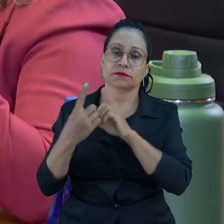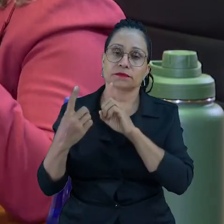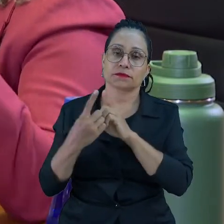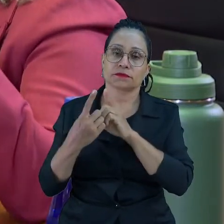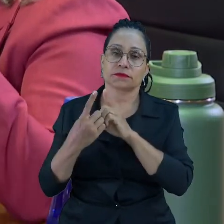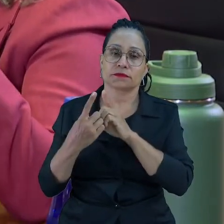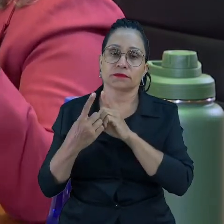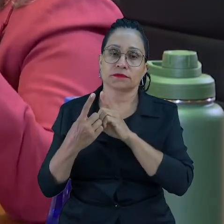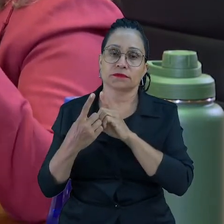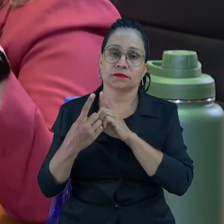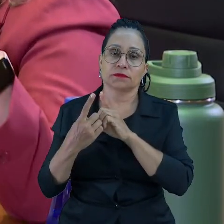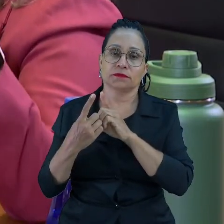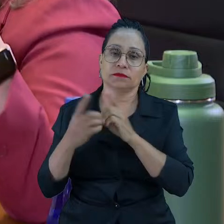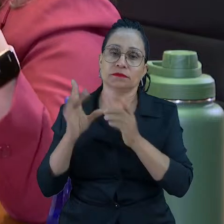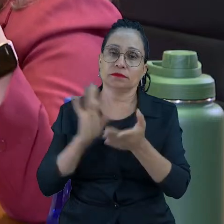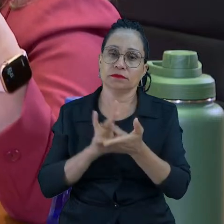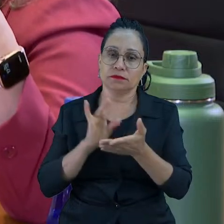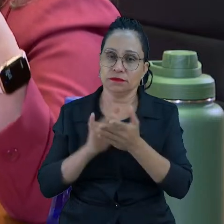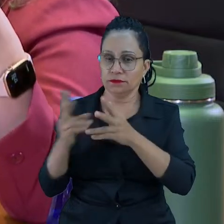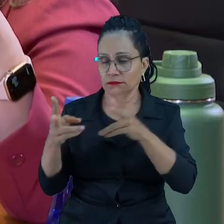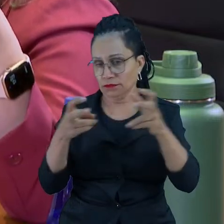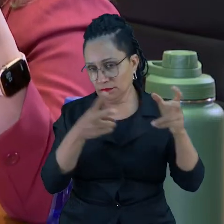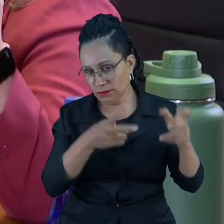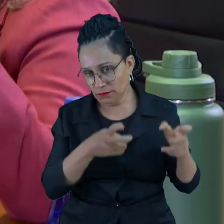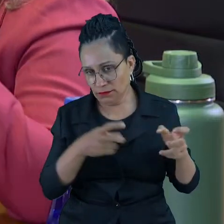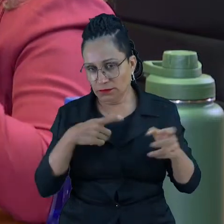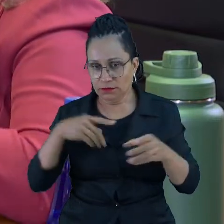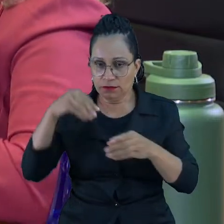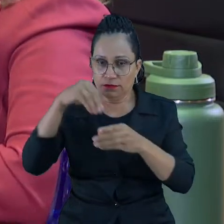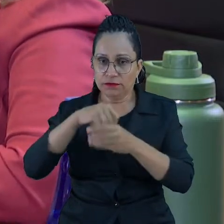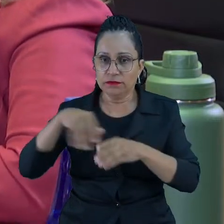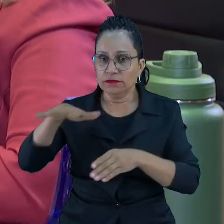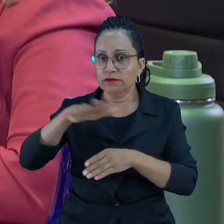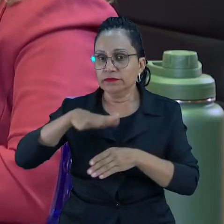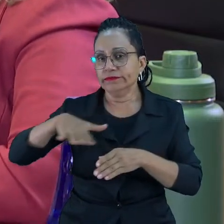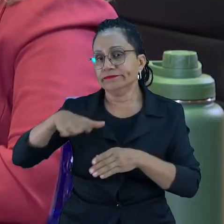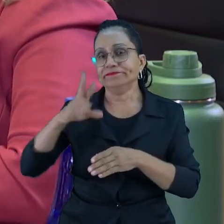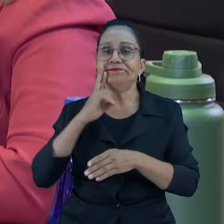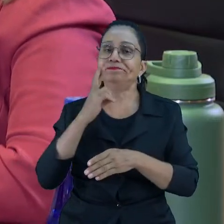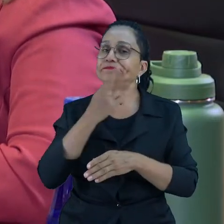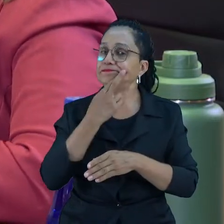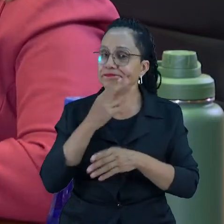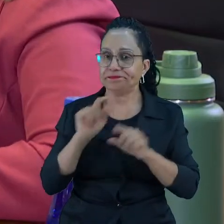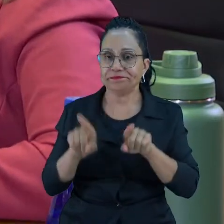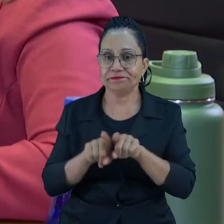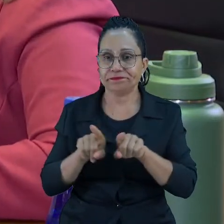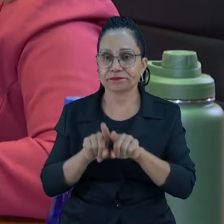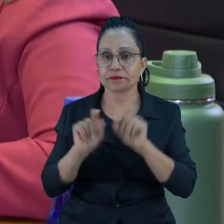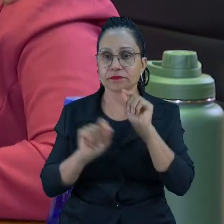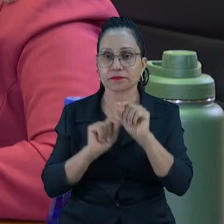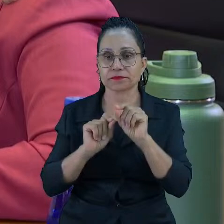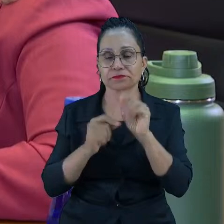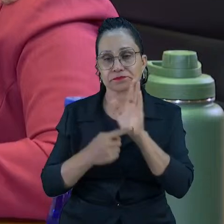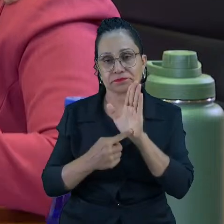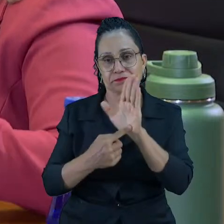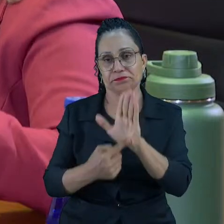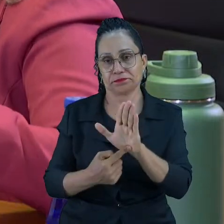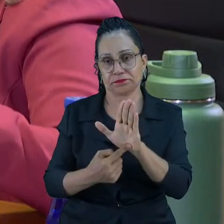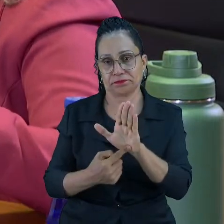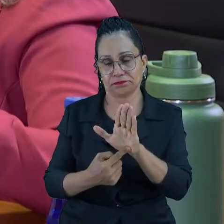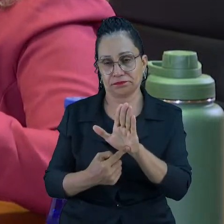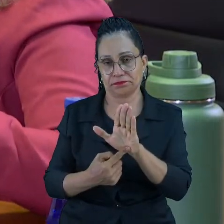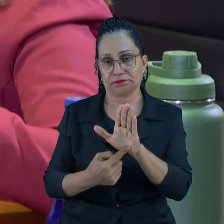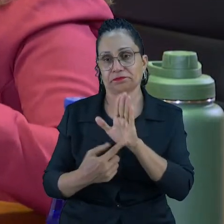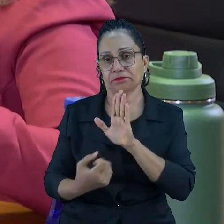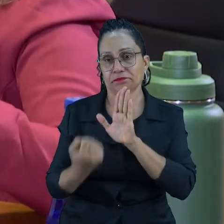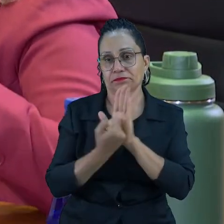fato percebendo tudo o que está acontecendo dentro do salão do Brasido. E aí nós apresentamos para eles o